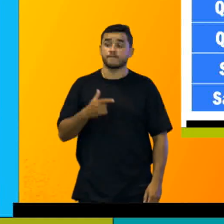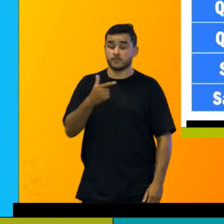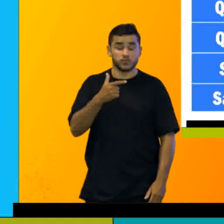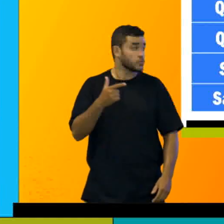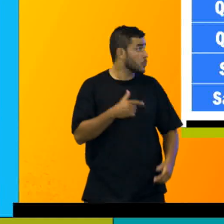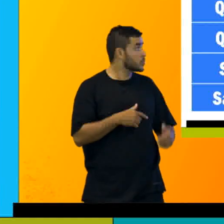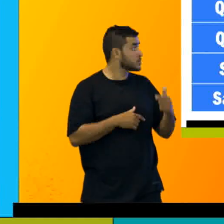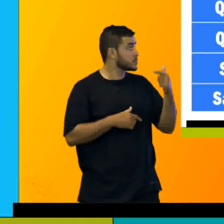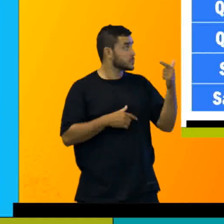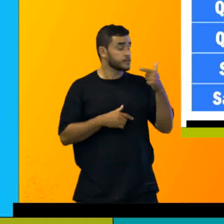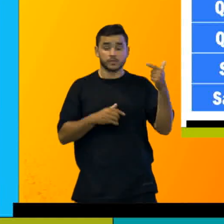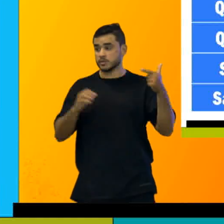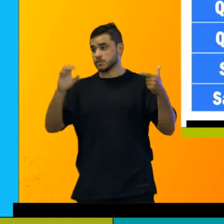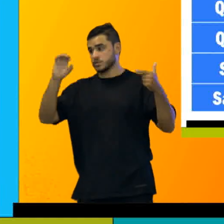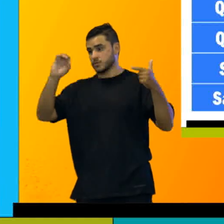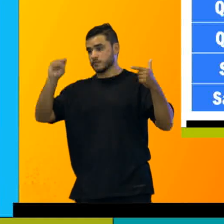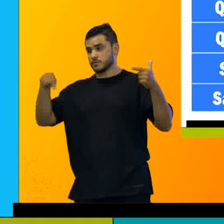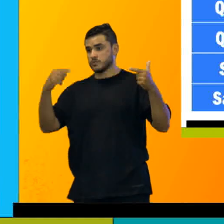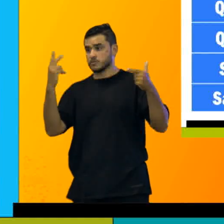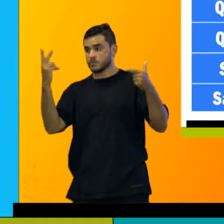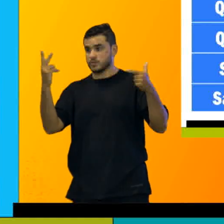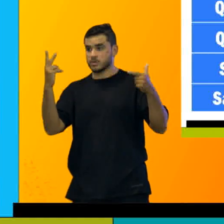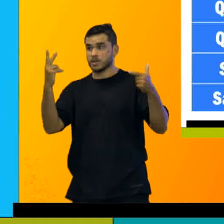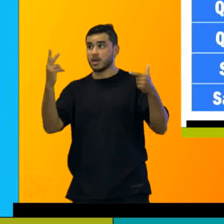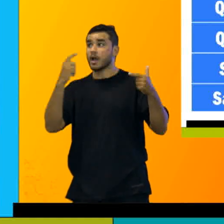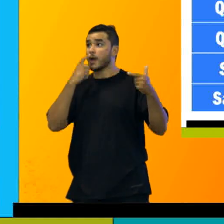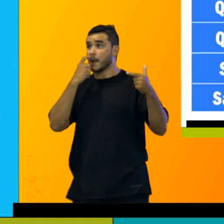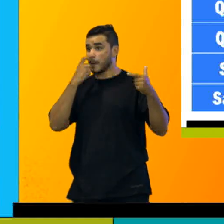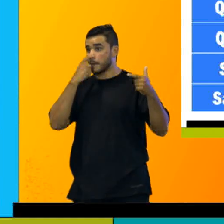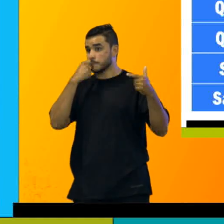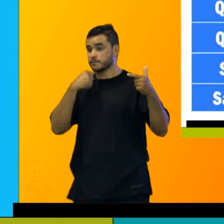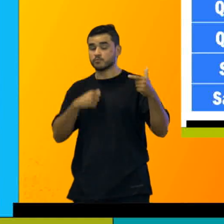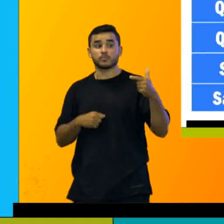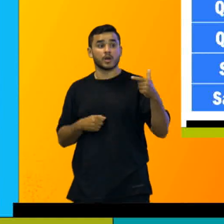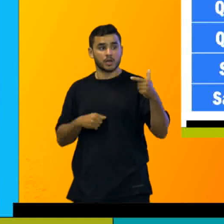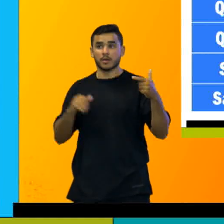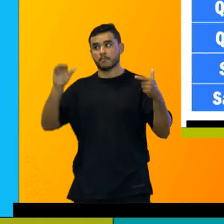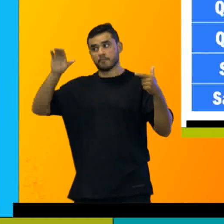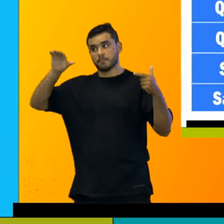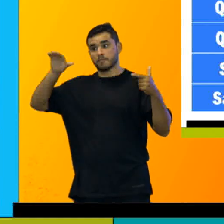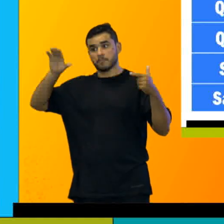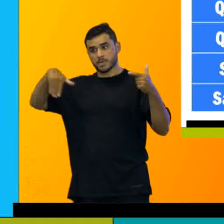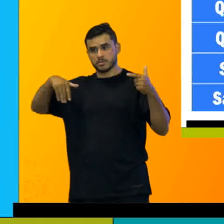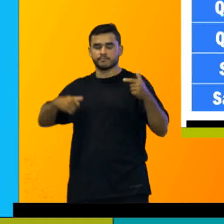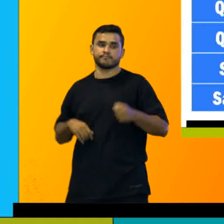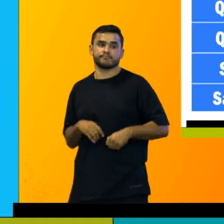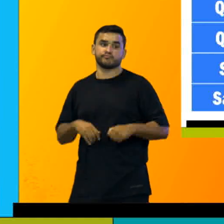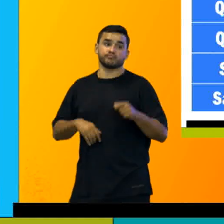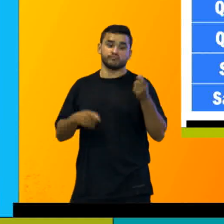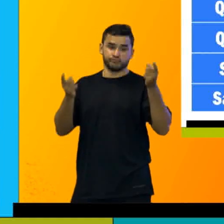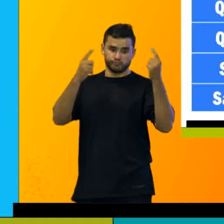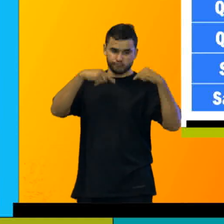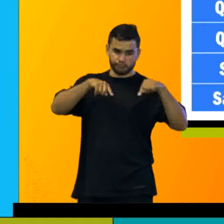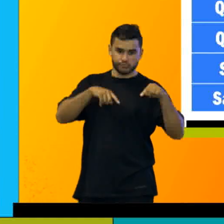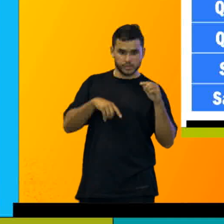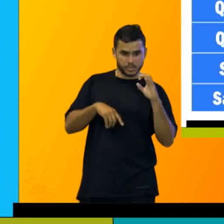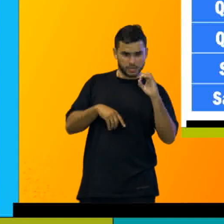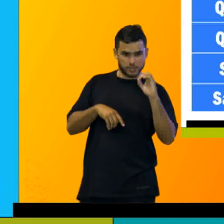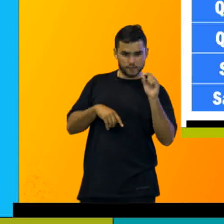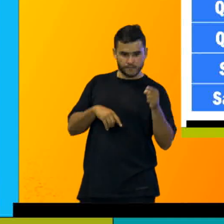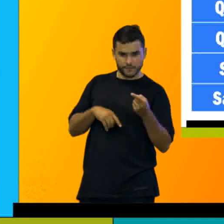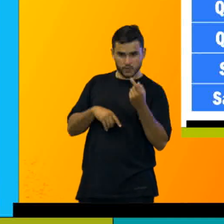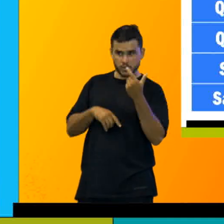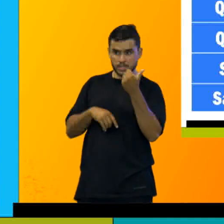bicicleta, 0,2. É como se fosse 20, né? Então a bicicleta foi menor. O outro lá, o segundo, ó,